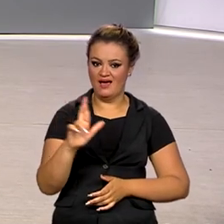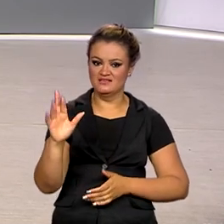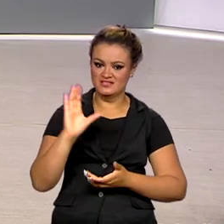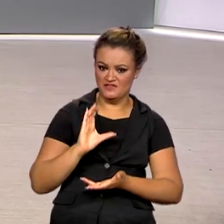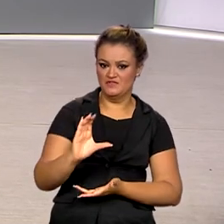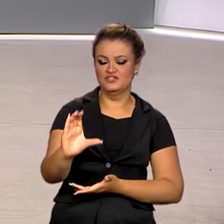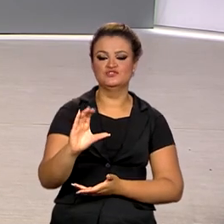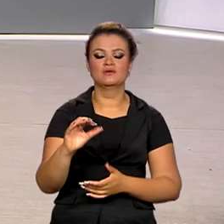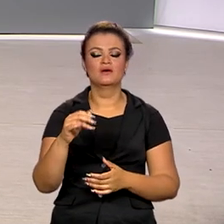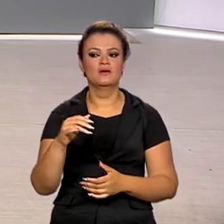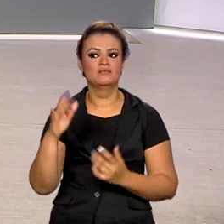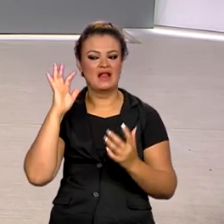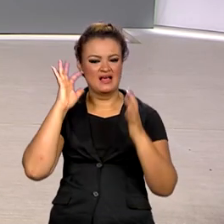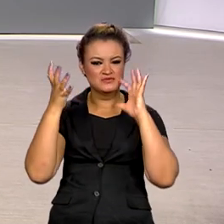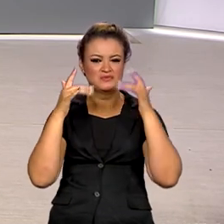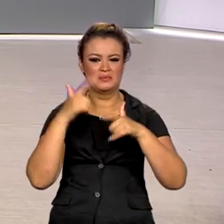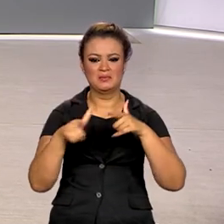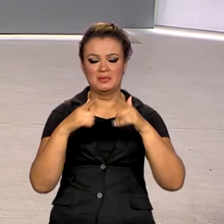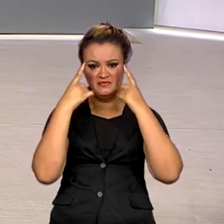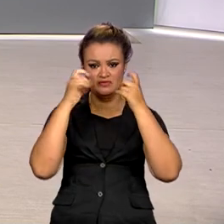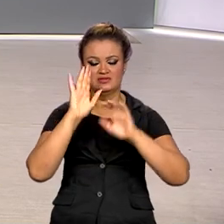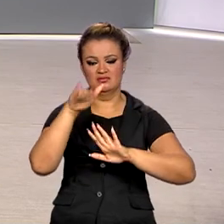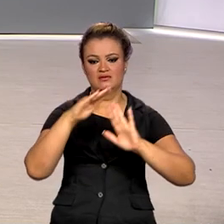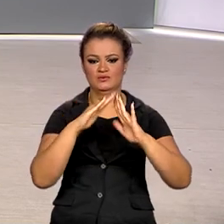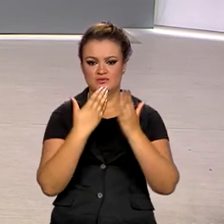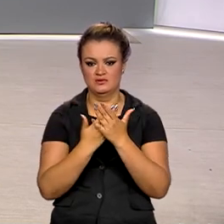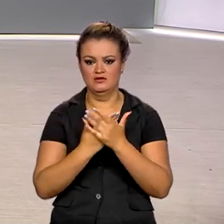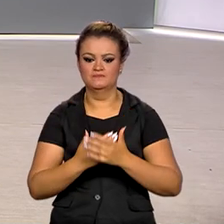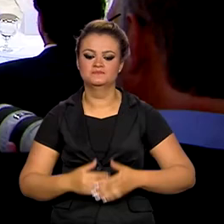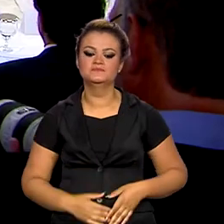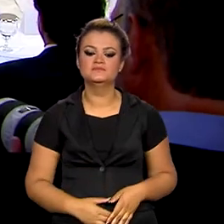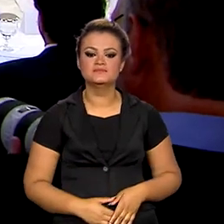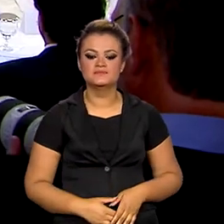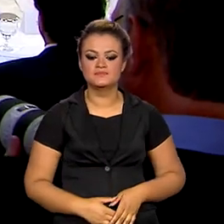R$ 3 bilhões vão ser investidos para combater a violência nas escolas do país.